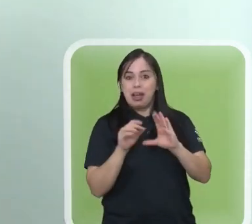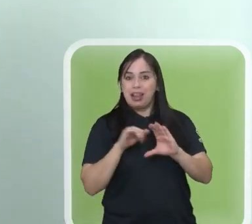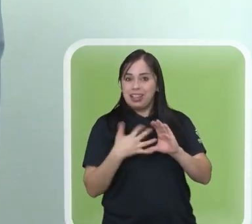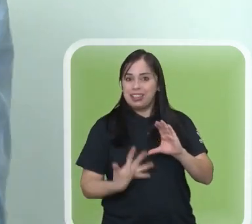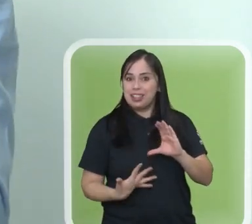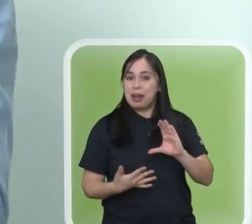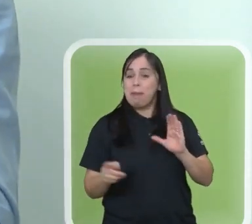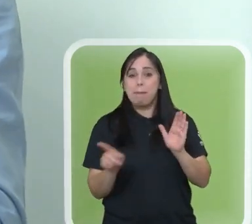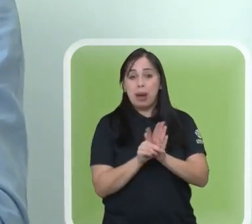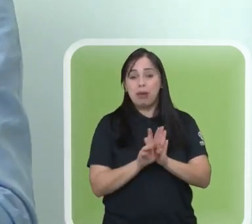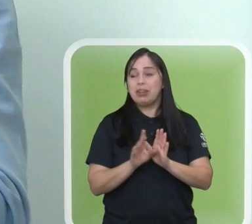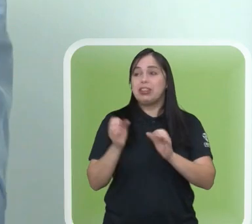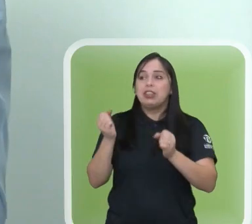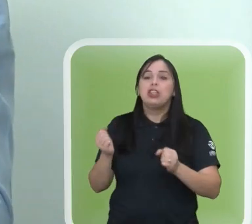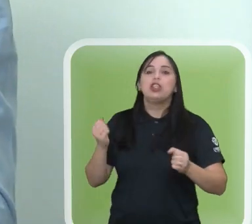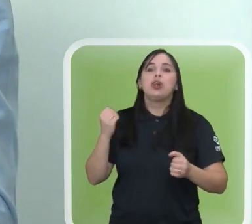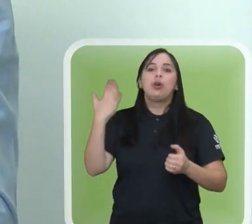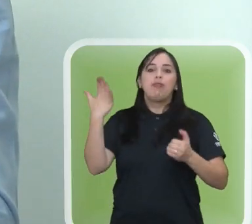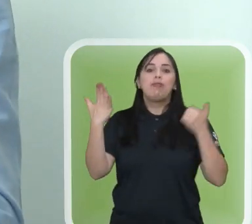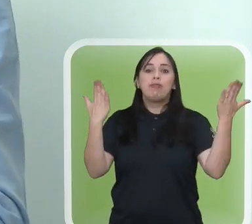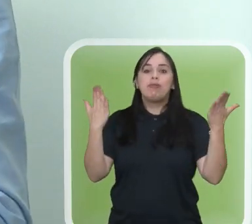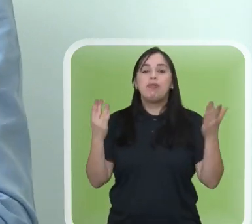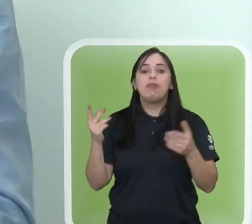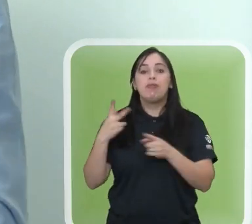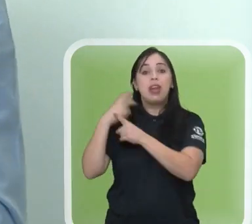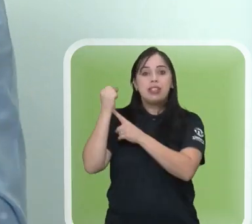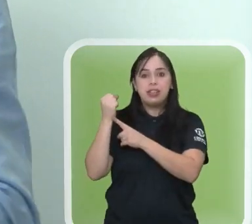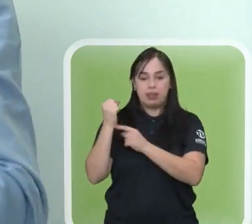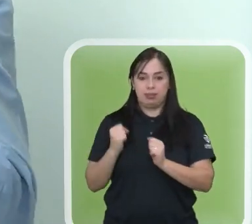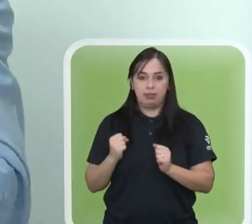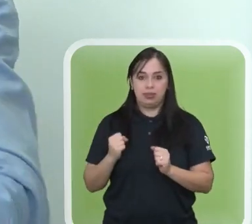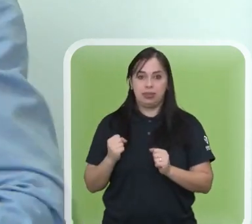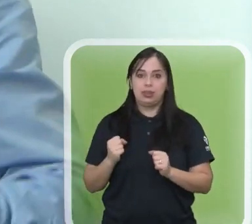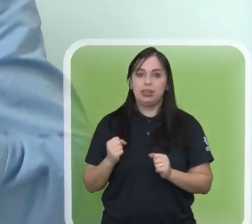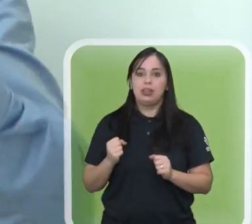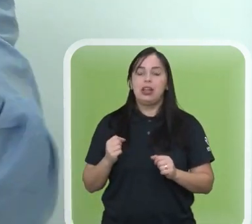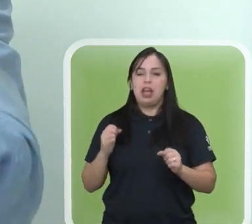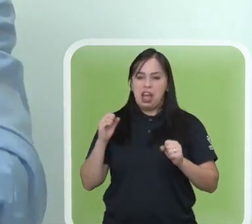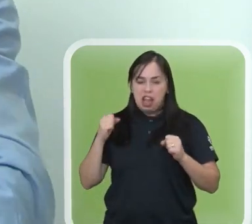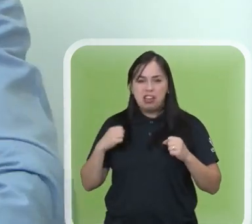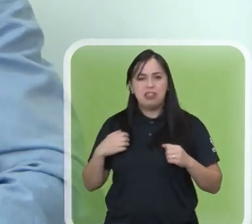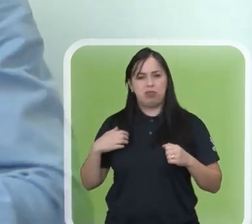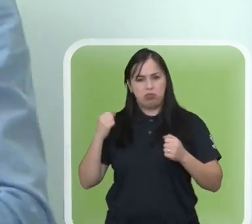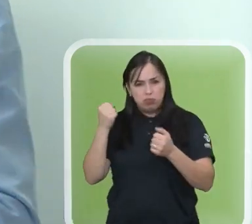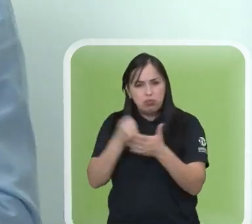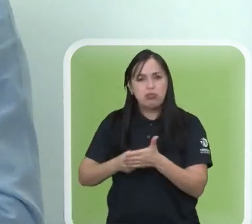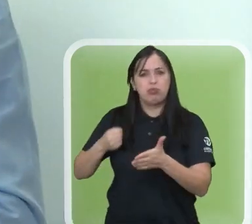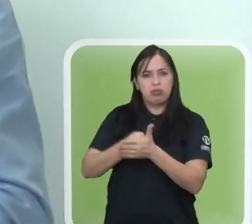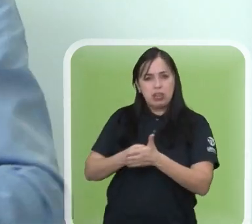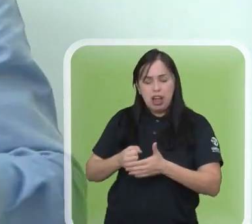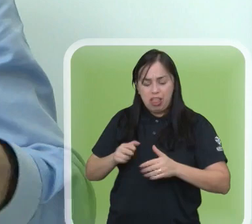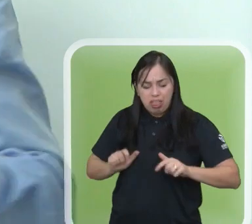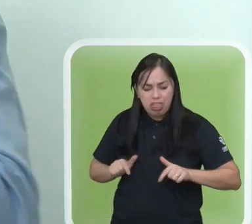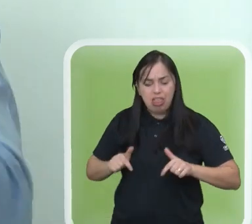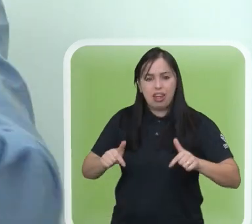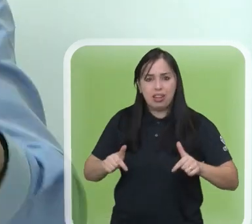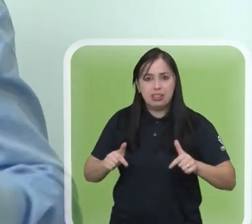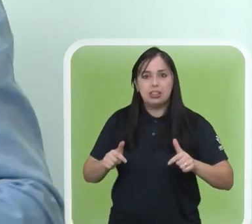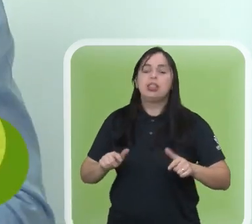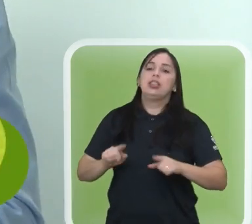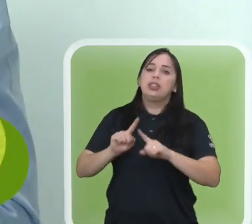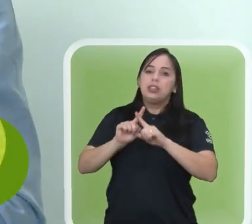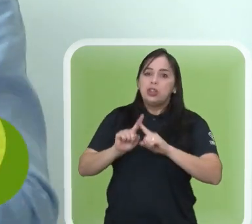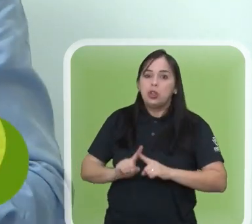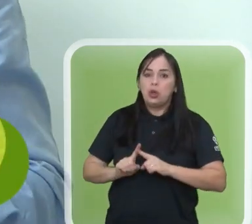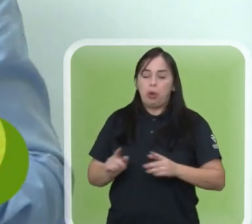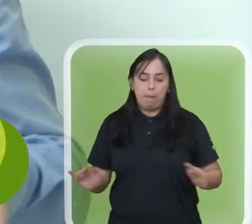montada. Porque dentro de casa o time não tinha força de agressividade para ir para cima do adversário, né? Fazer grandes jogadas de linha